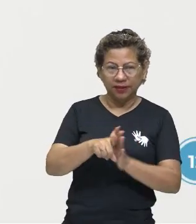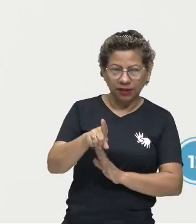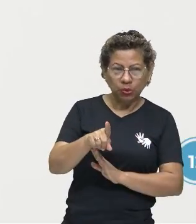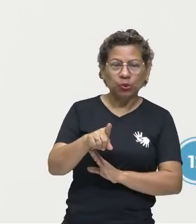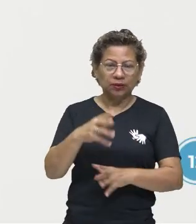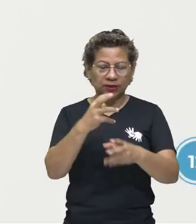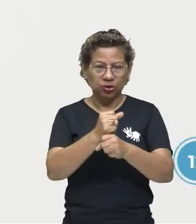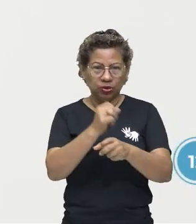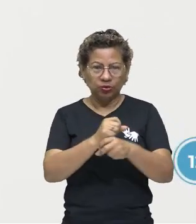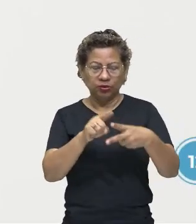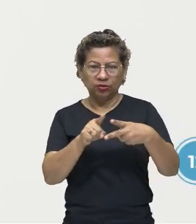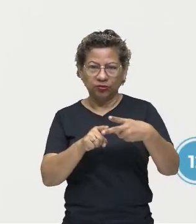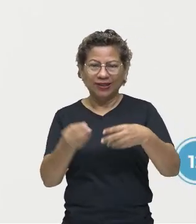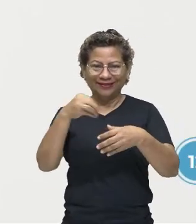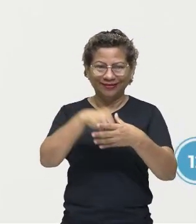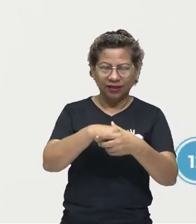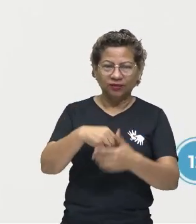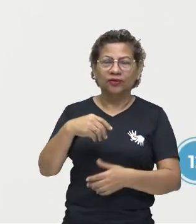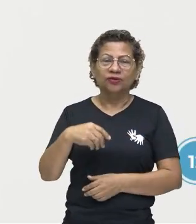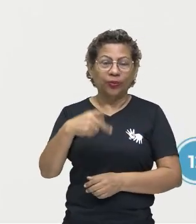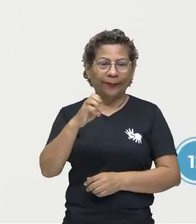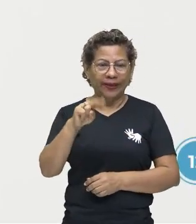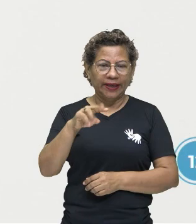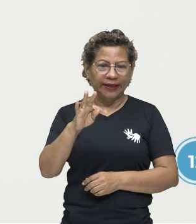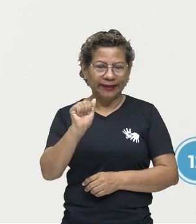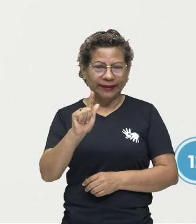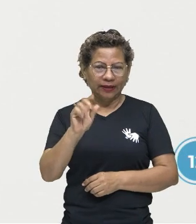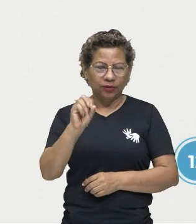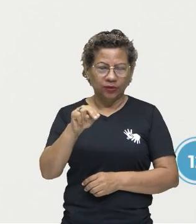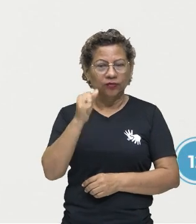dos ângulos internos de um pentágono.